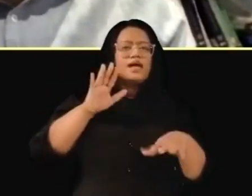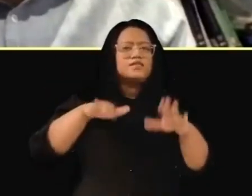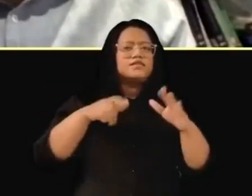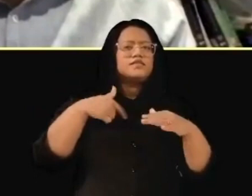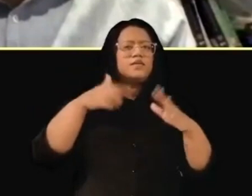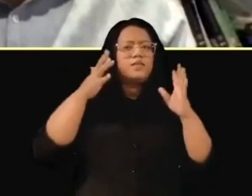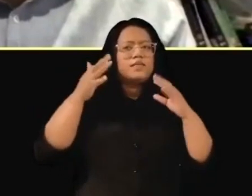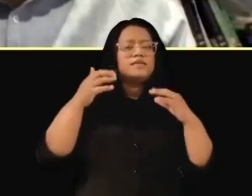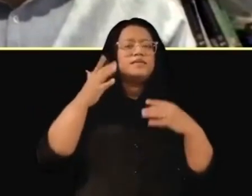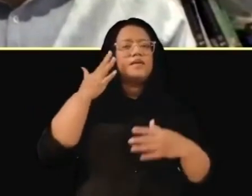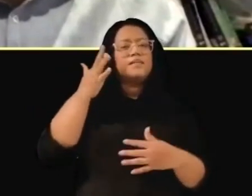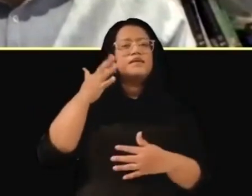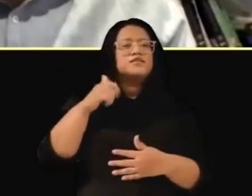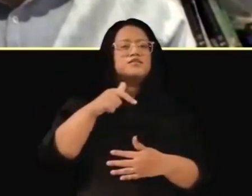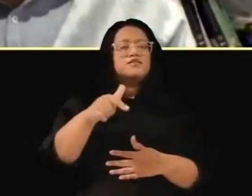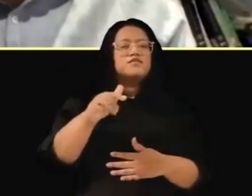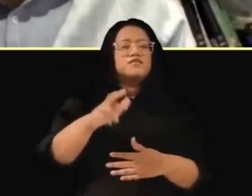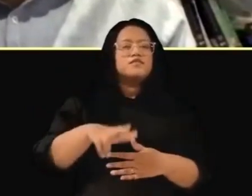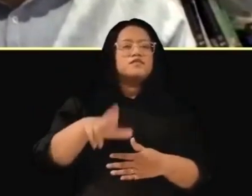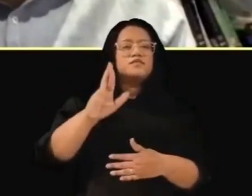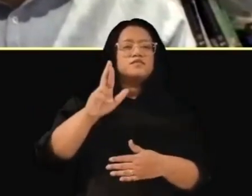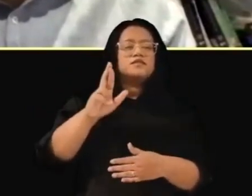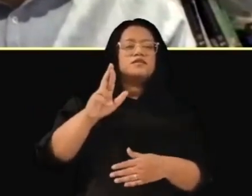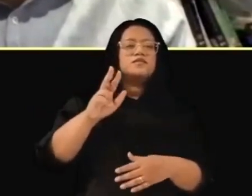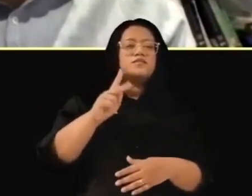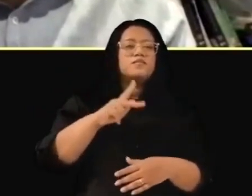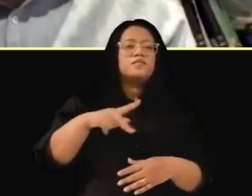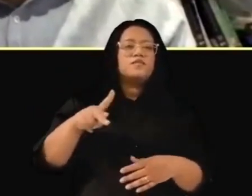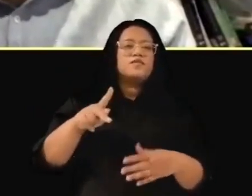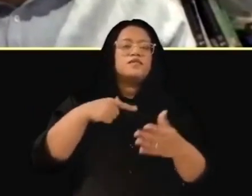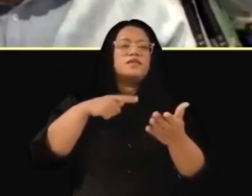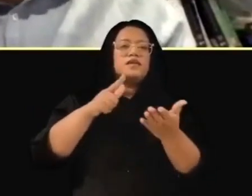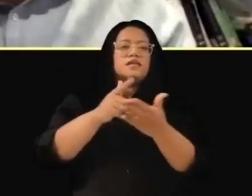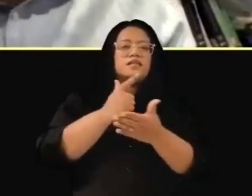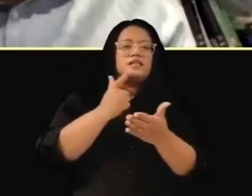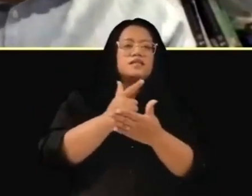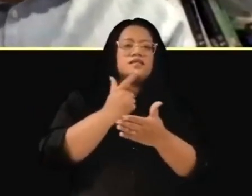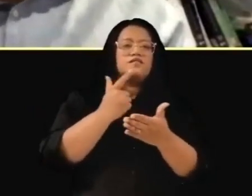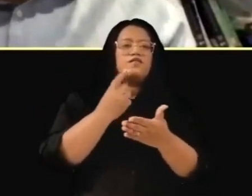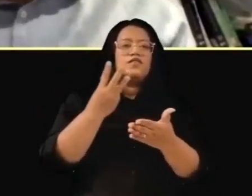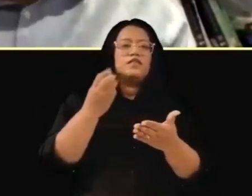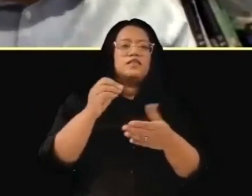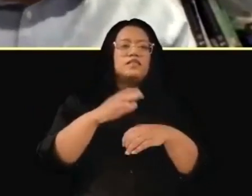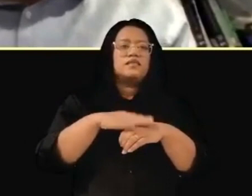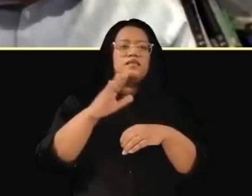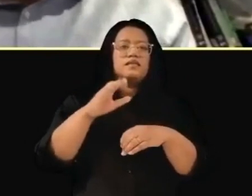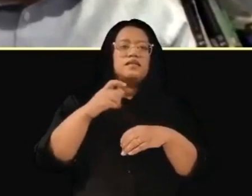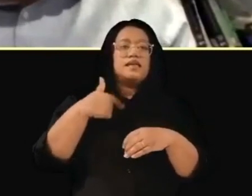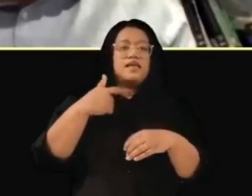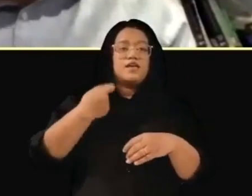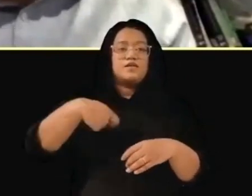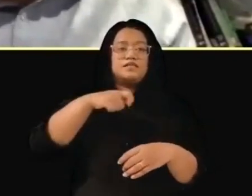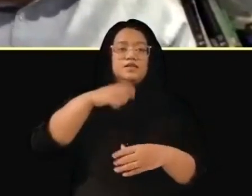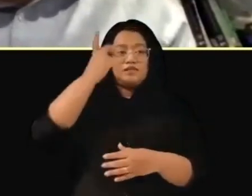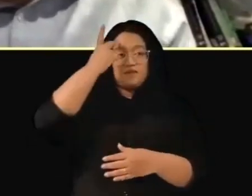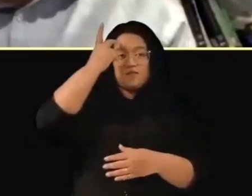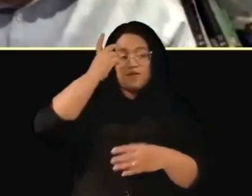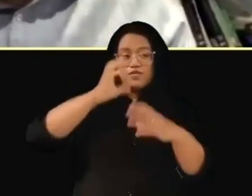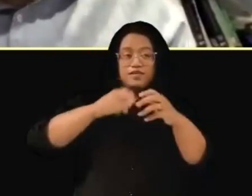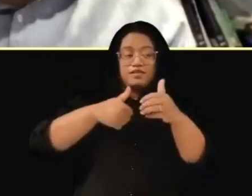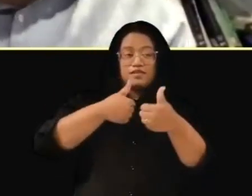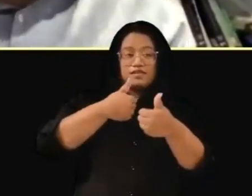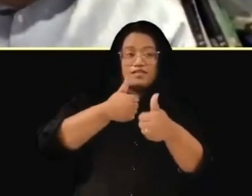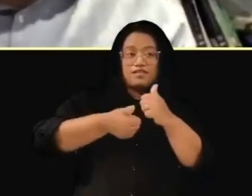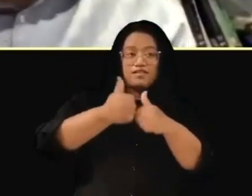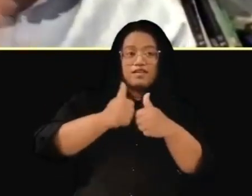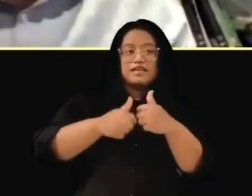imagine você, sou professor titular do Departamento de Geografia, mais de 100 artigos publicados, 30 livros, mas olha, eu brinco, né? Eu sou São Paulino, vocês viram também. Vai que o cara que está na